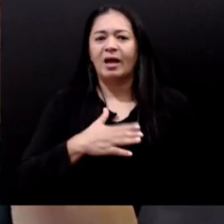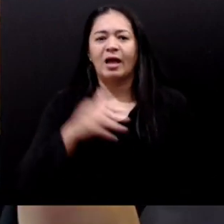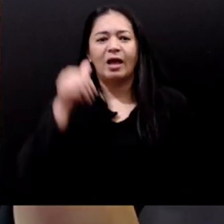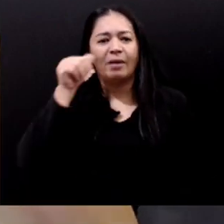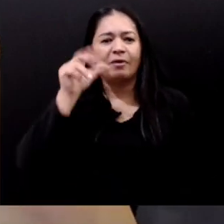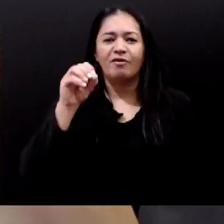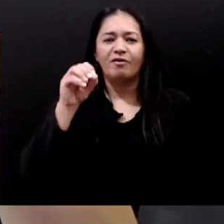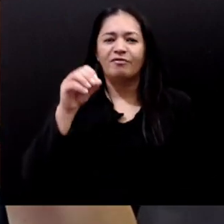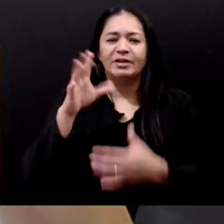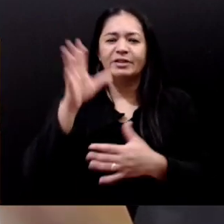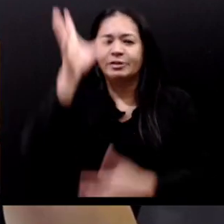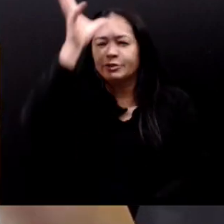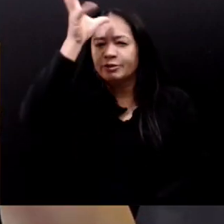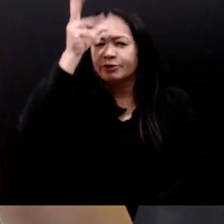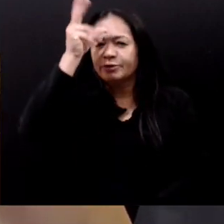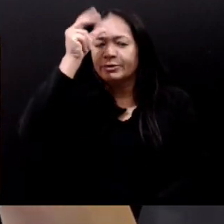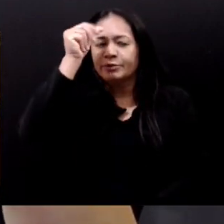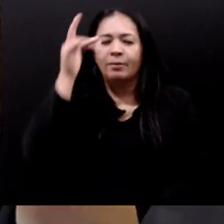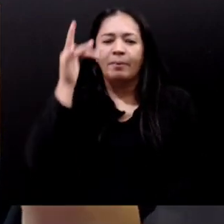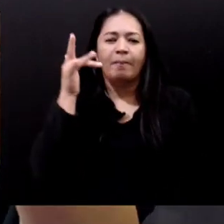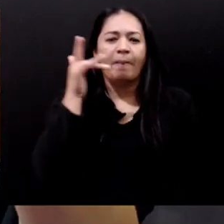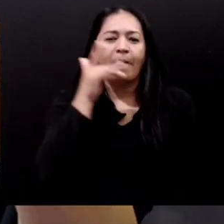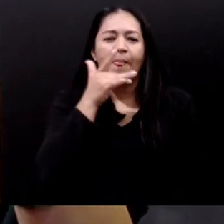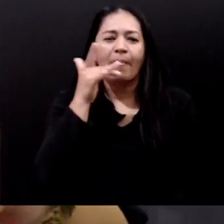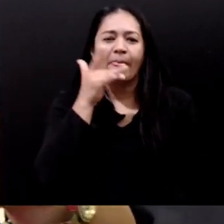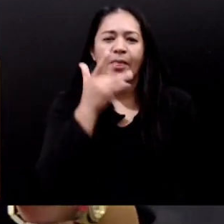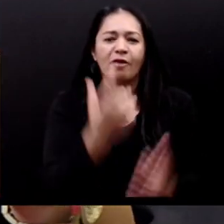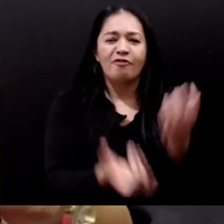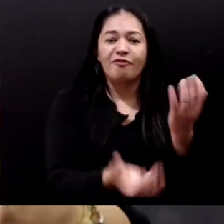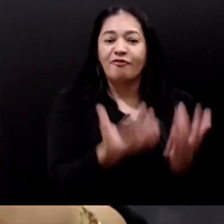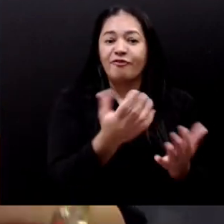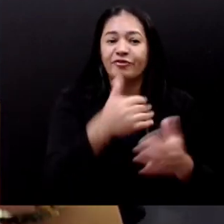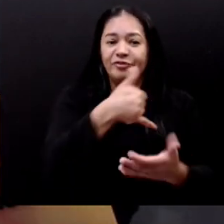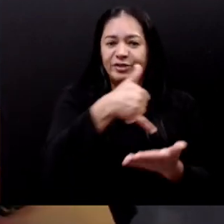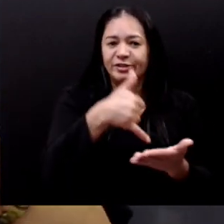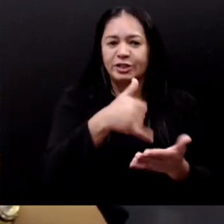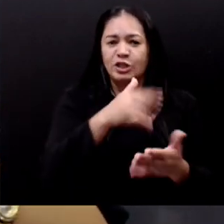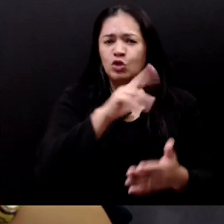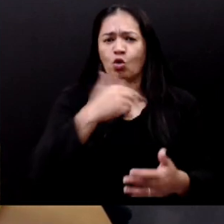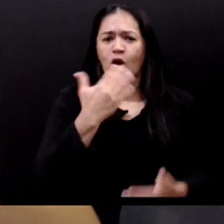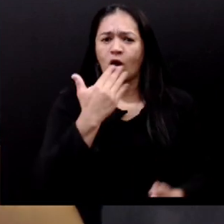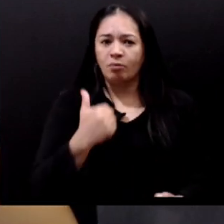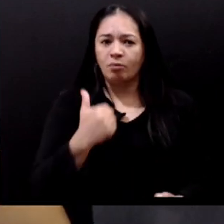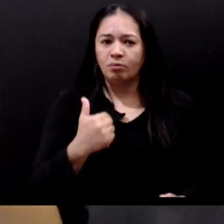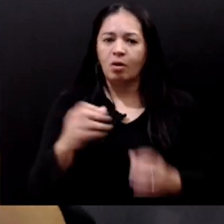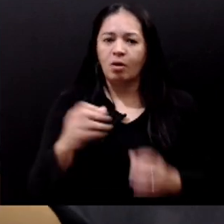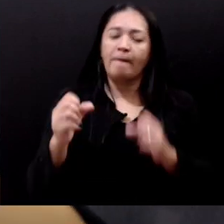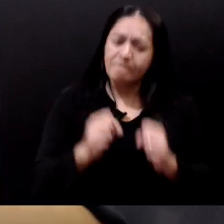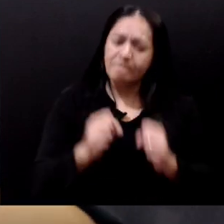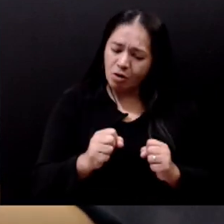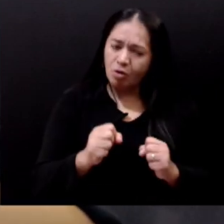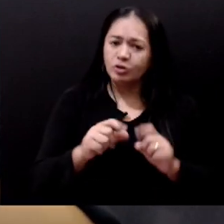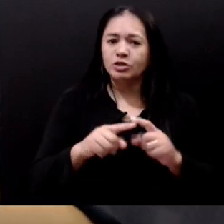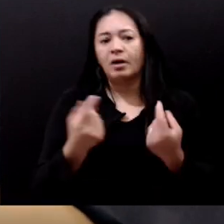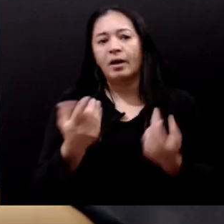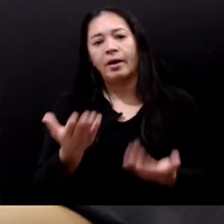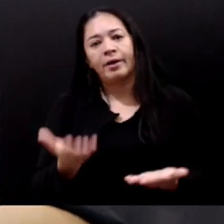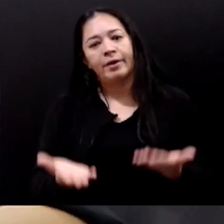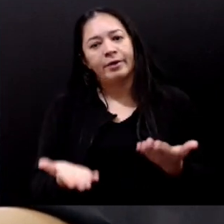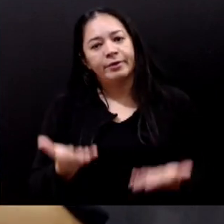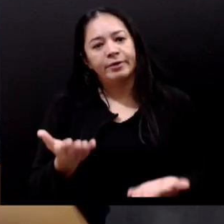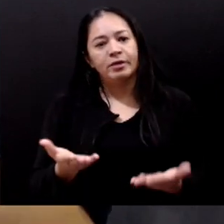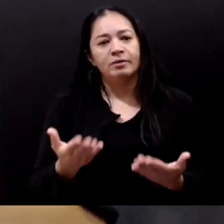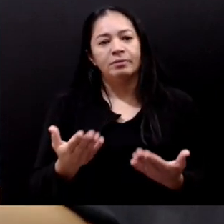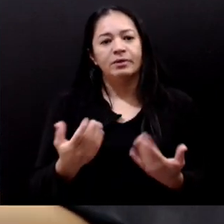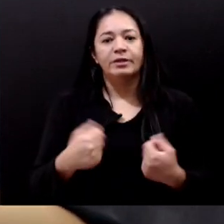que fica excelente, frita, nananá, nunca vou comer aquilo? Posso, com um certo equilíbrio, mas são coisas que não devem fazer parte